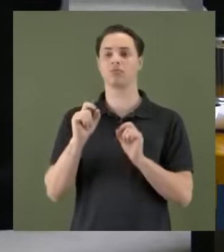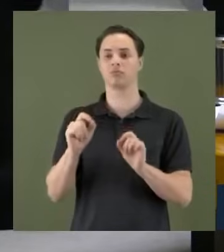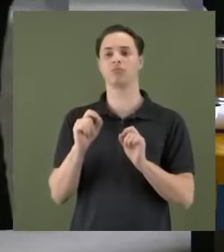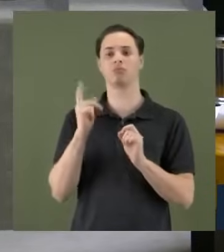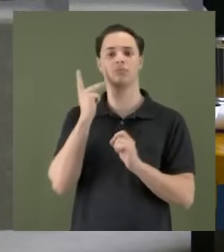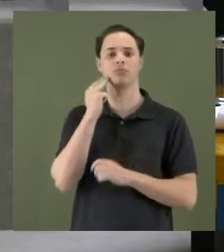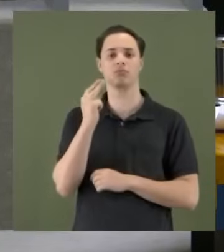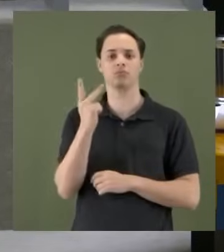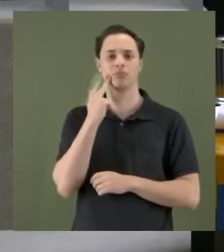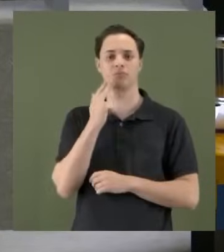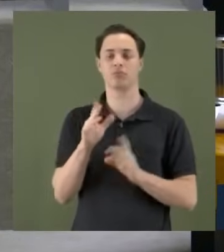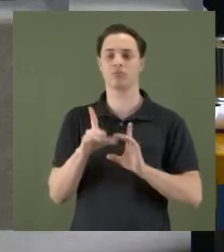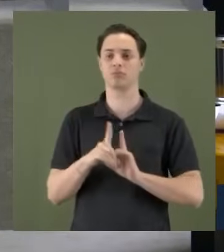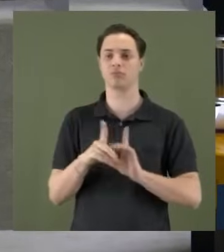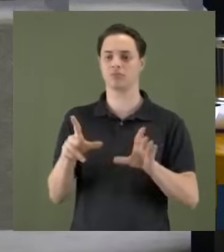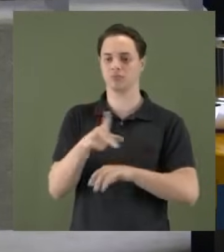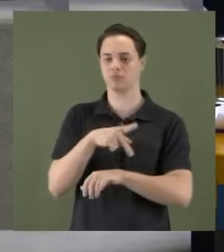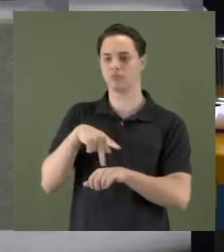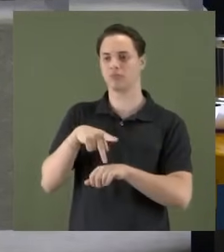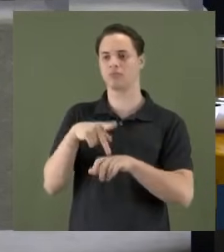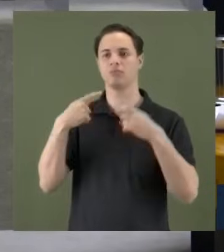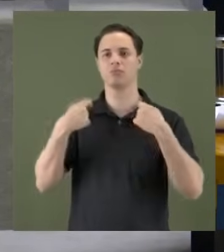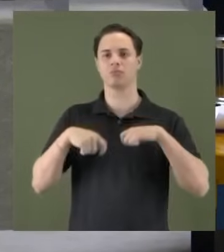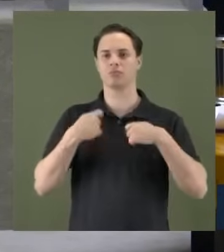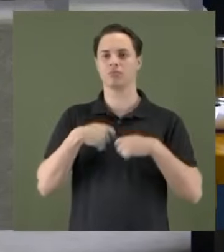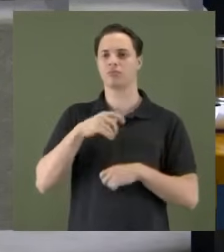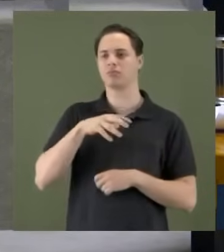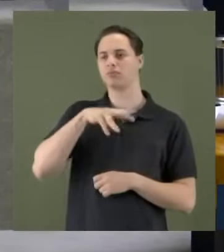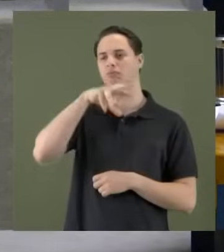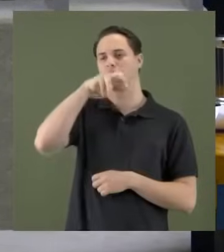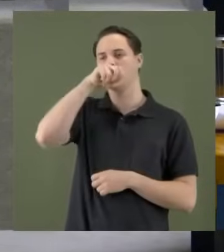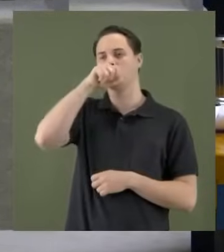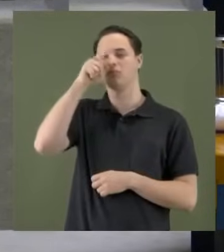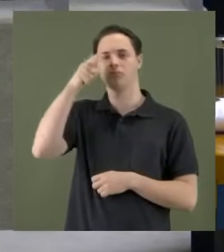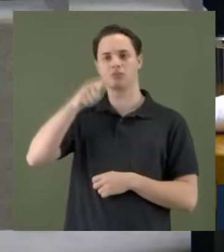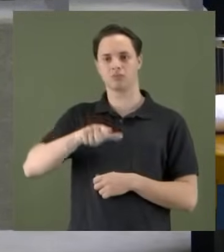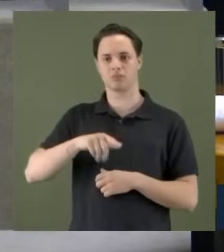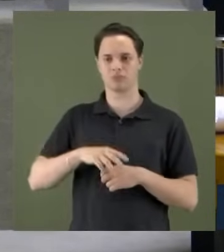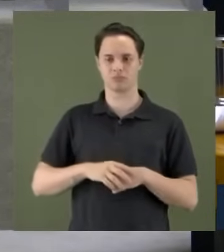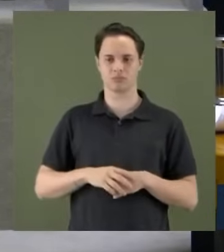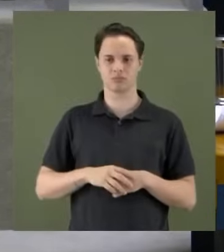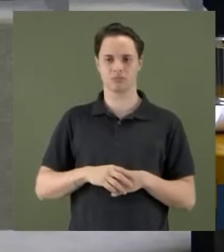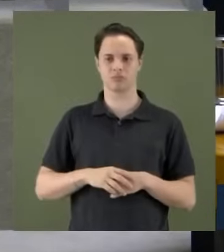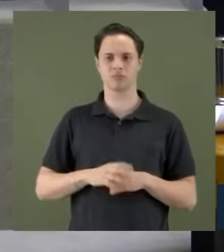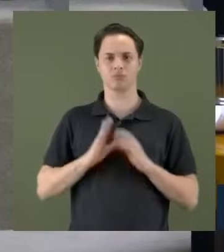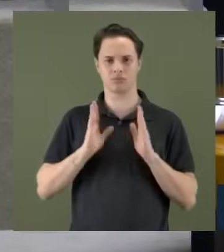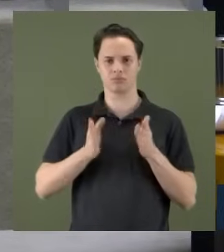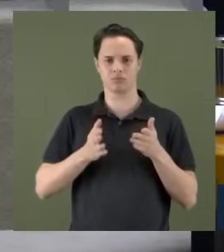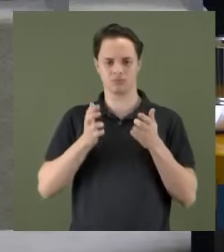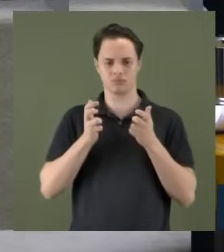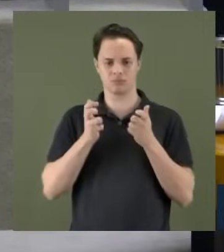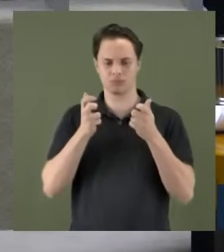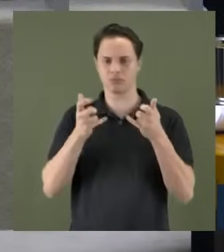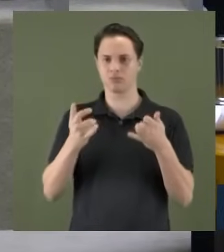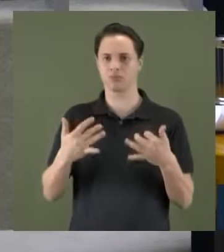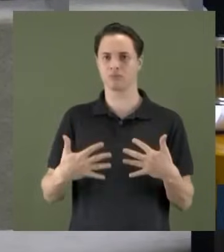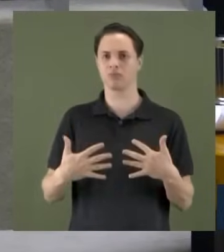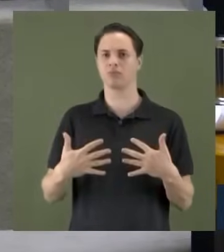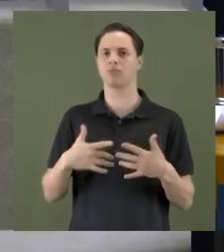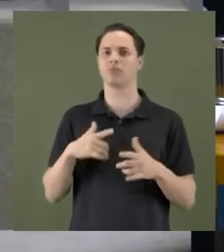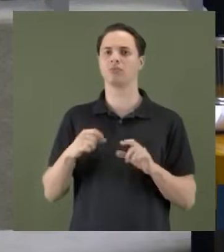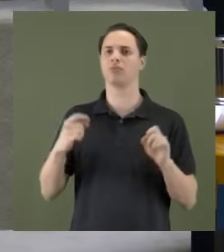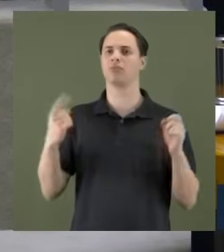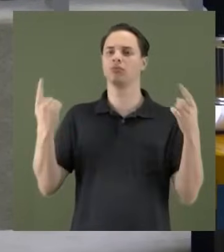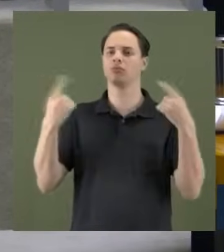democrática que o país precisa para respirar novos ares. Mas, dito isso, até como um